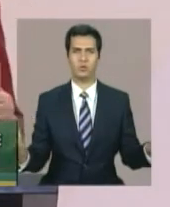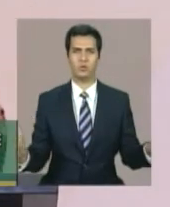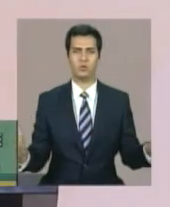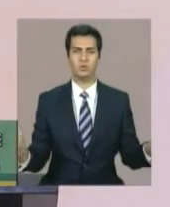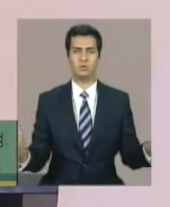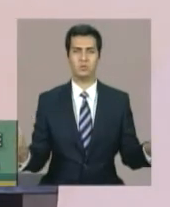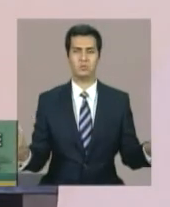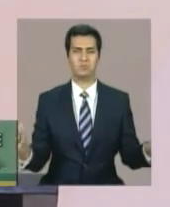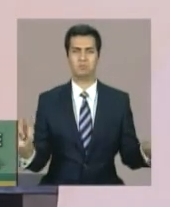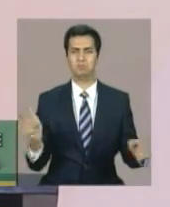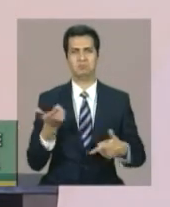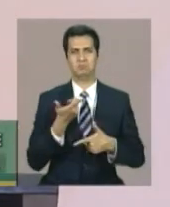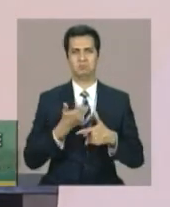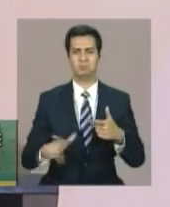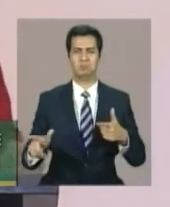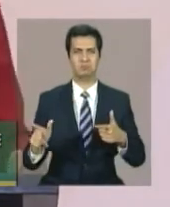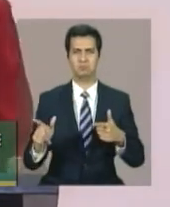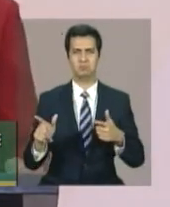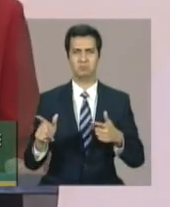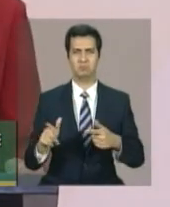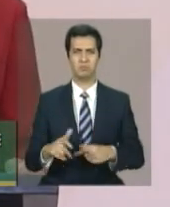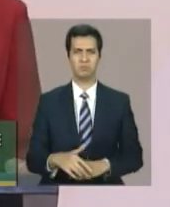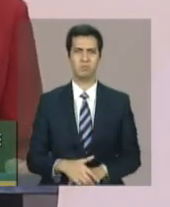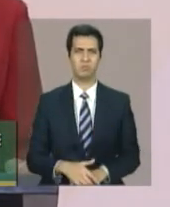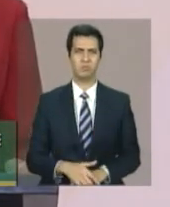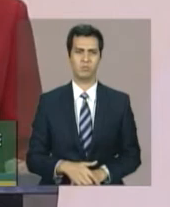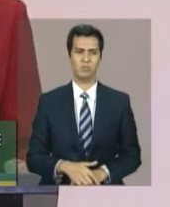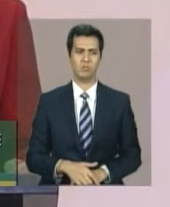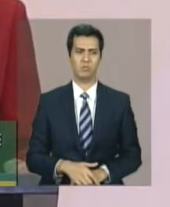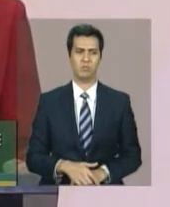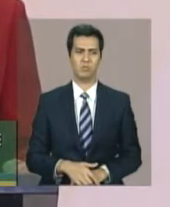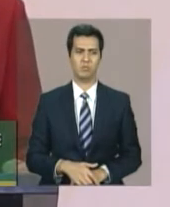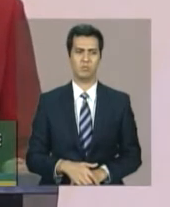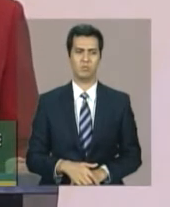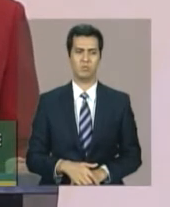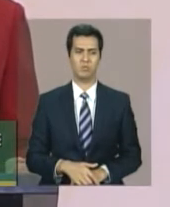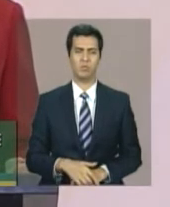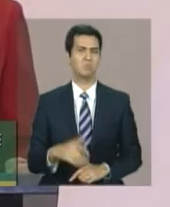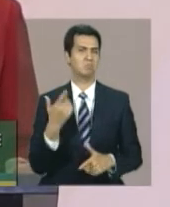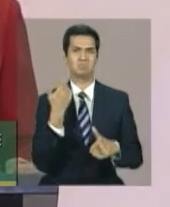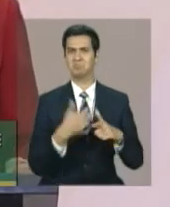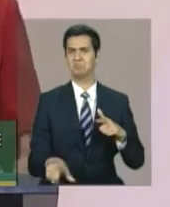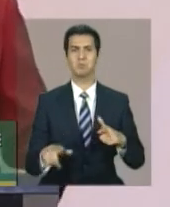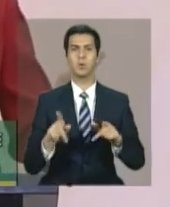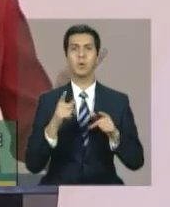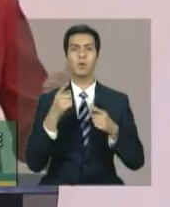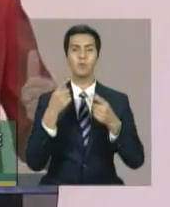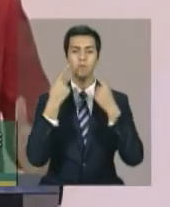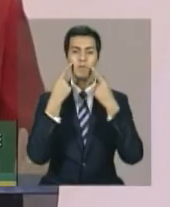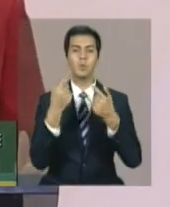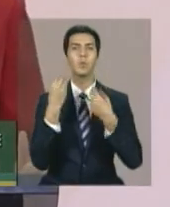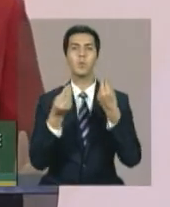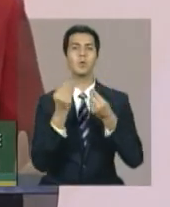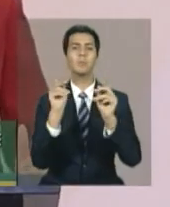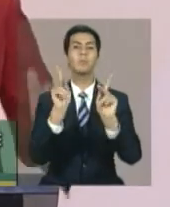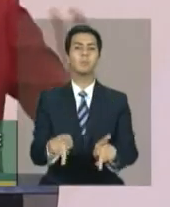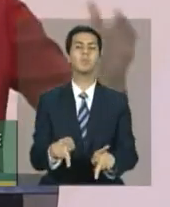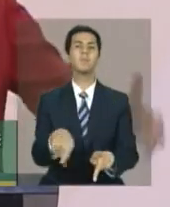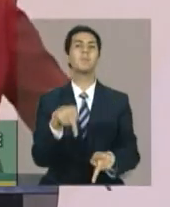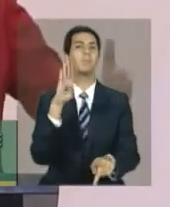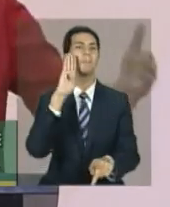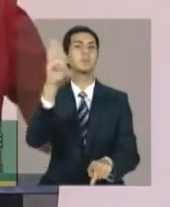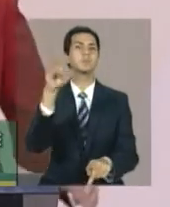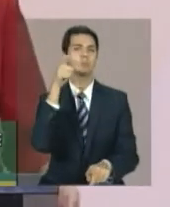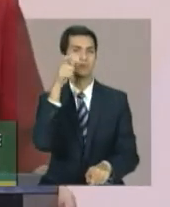olham, no caso desses países, o interesse da nação, mas cria-se